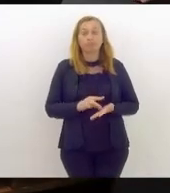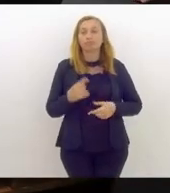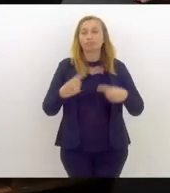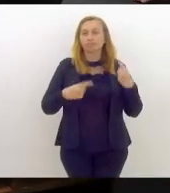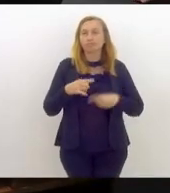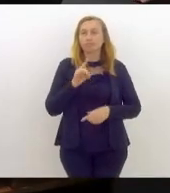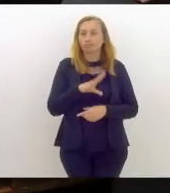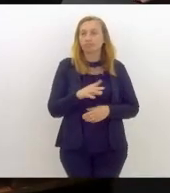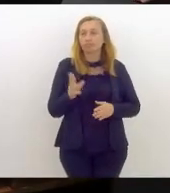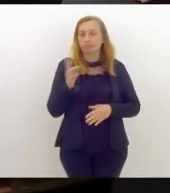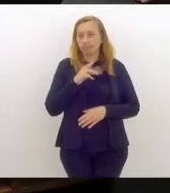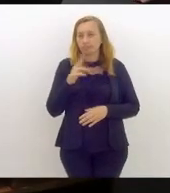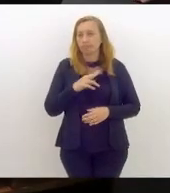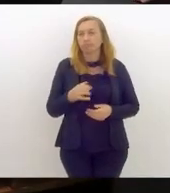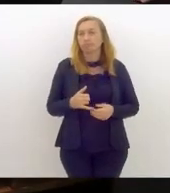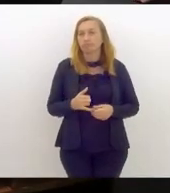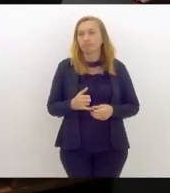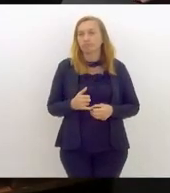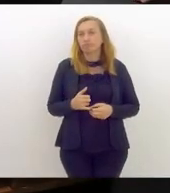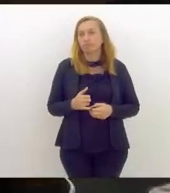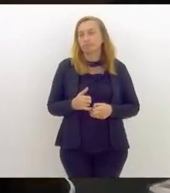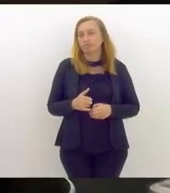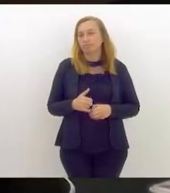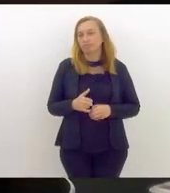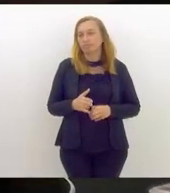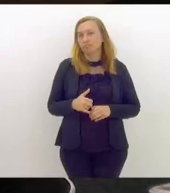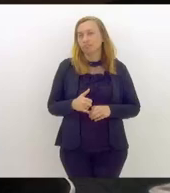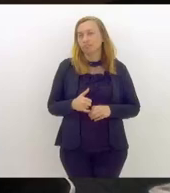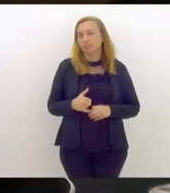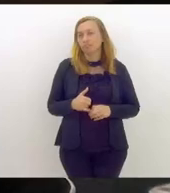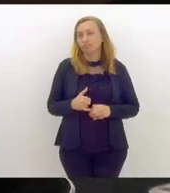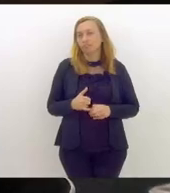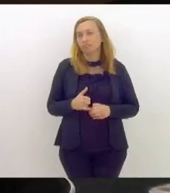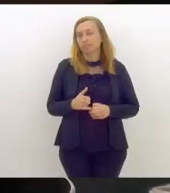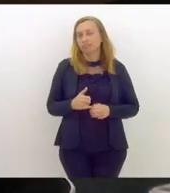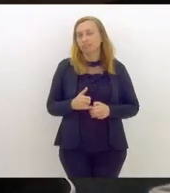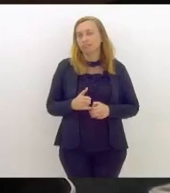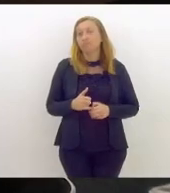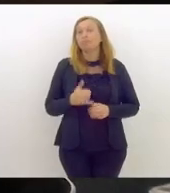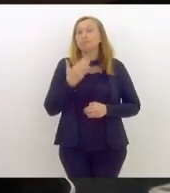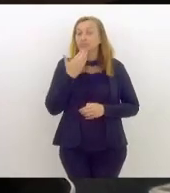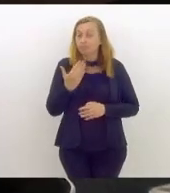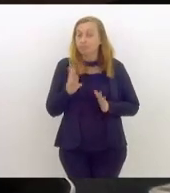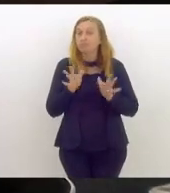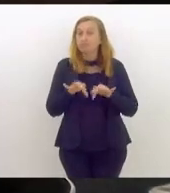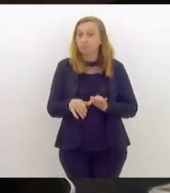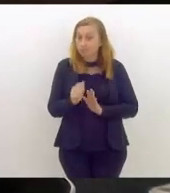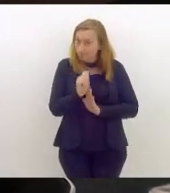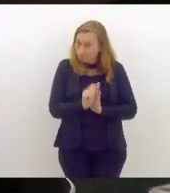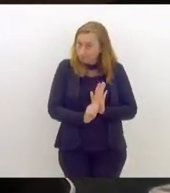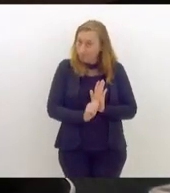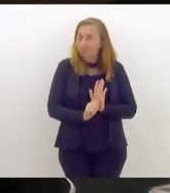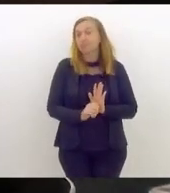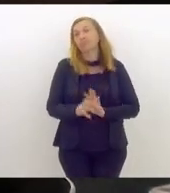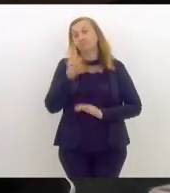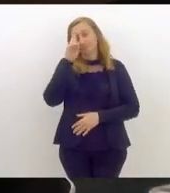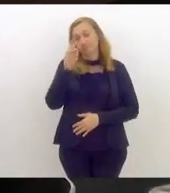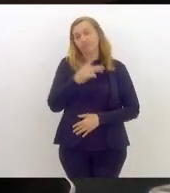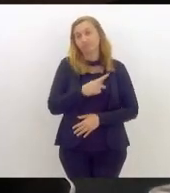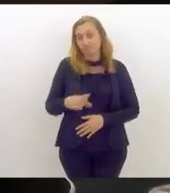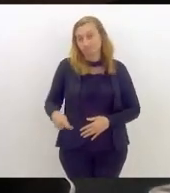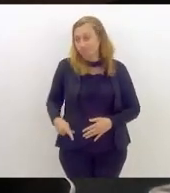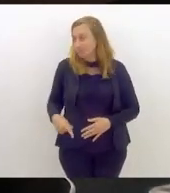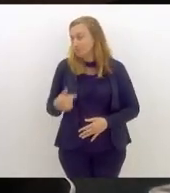única é urgência. Vossa Excelência está certíssimo. Não, senhor presidente, eu tô, e agora Vossa Excelência poderá pedir forma final de redação. Senhor presidente, eu